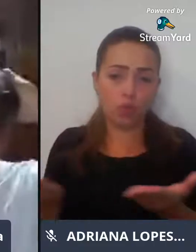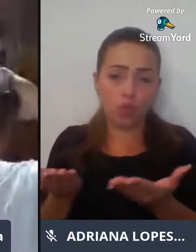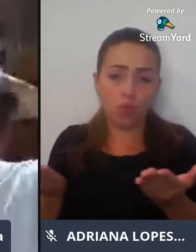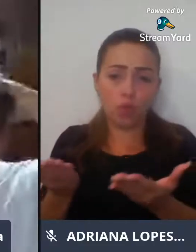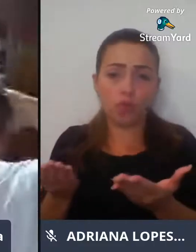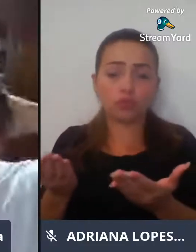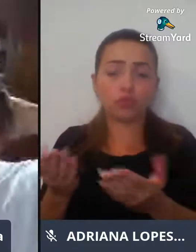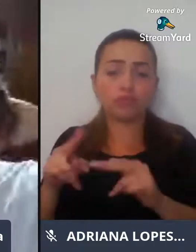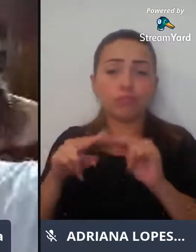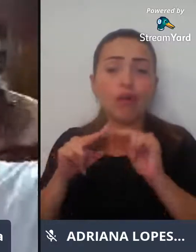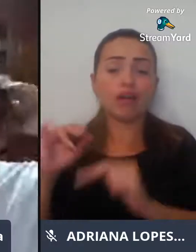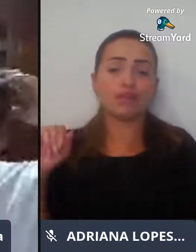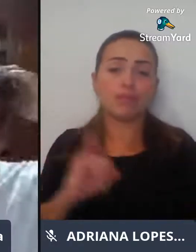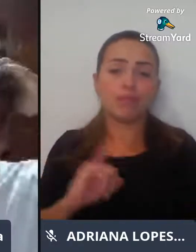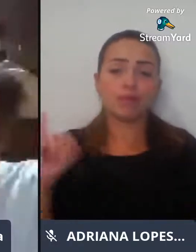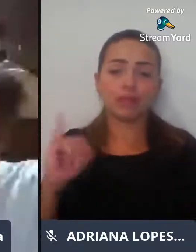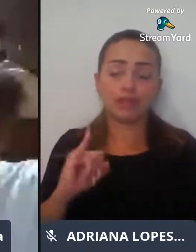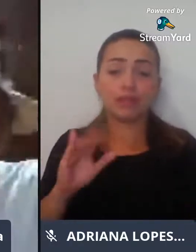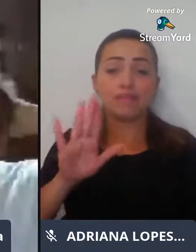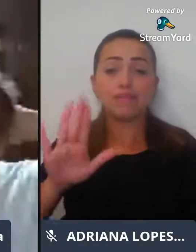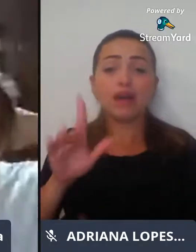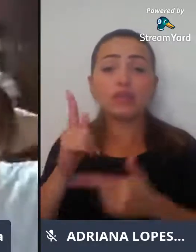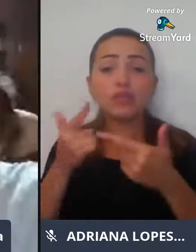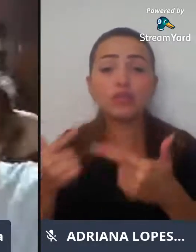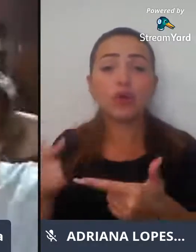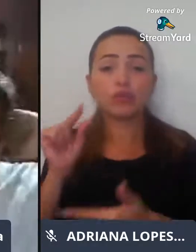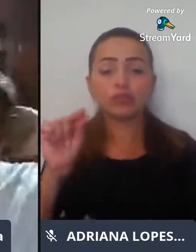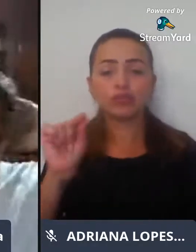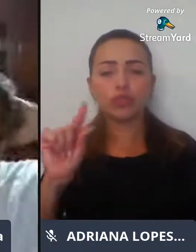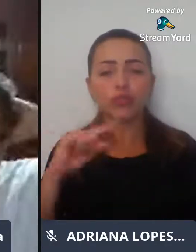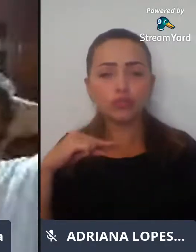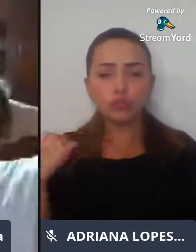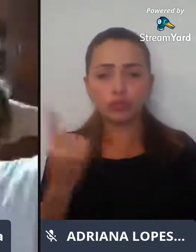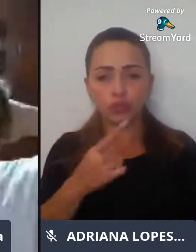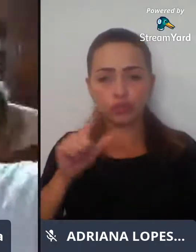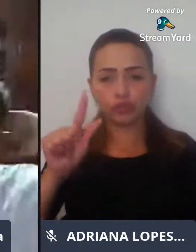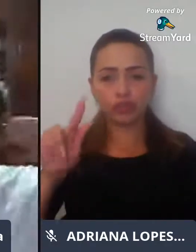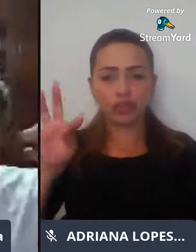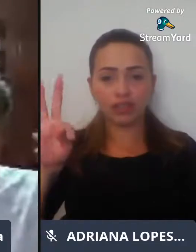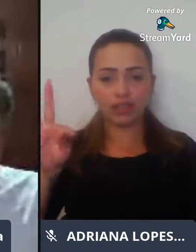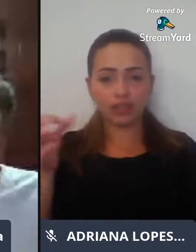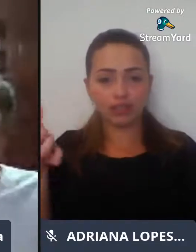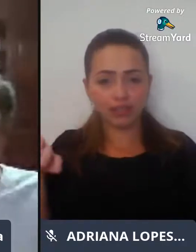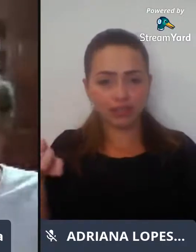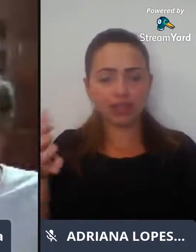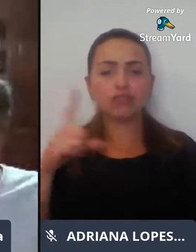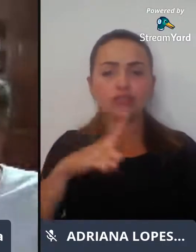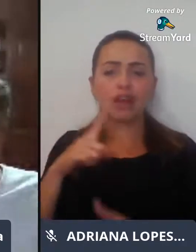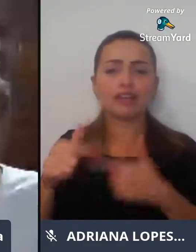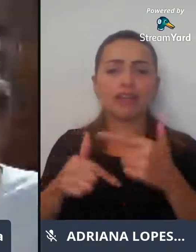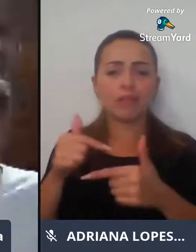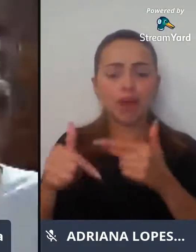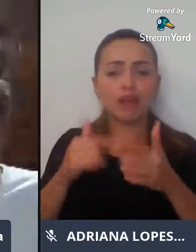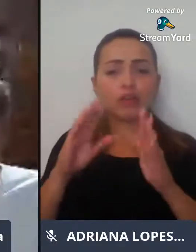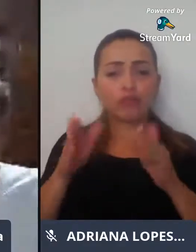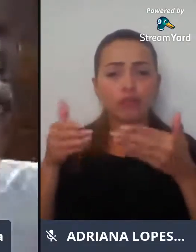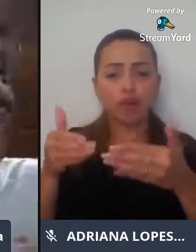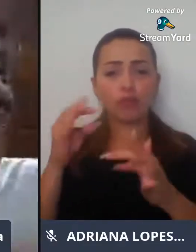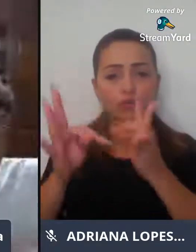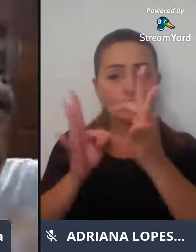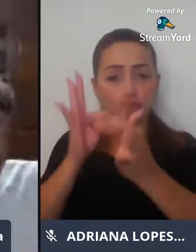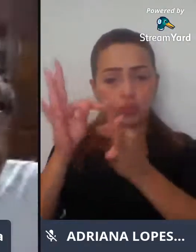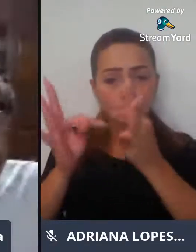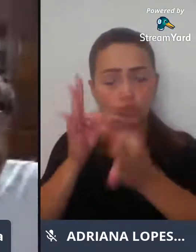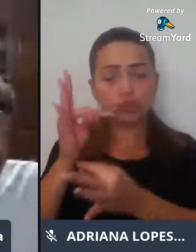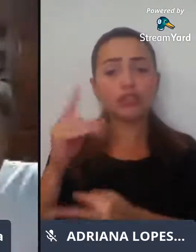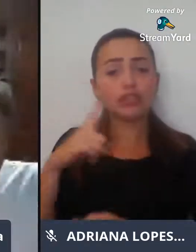de importância. E, por sorte, vários de nós do GT6 estamos trabalhando com foco nas tecnologias digitais para